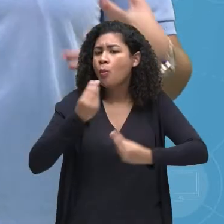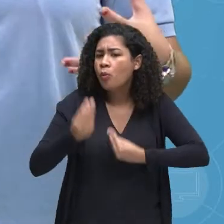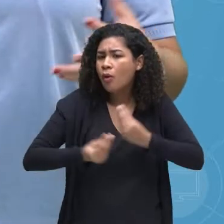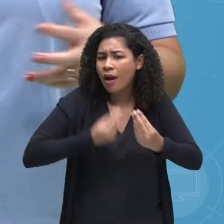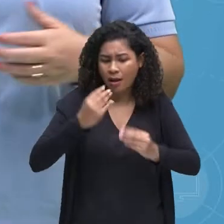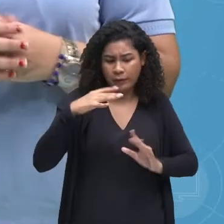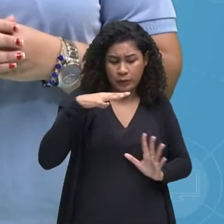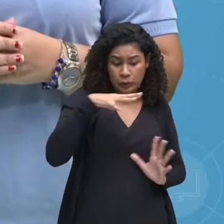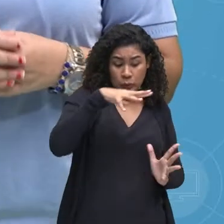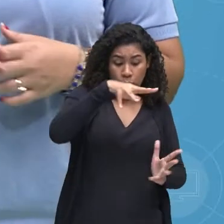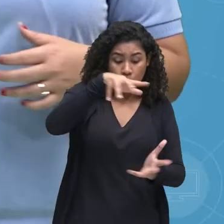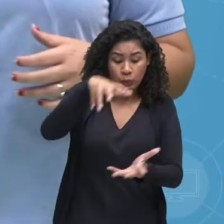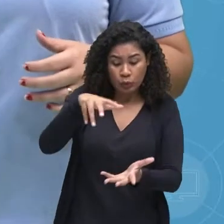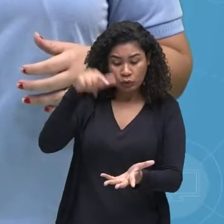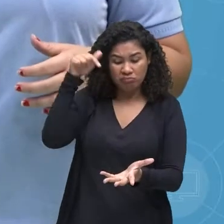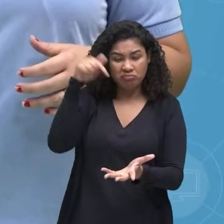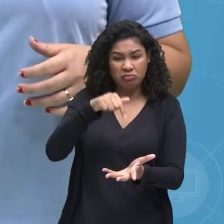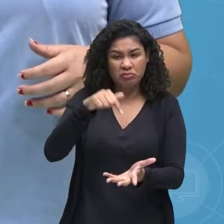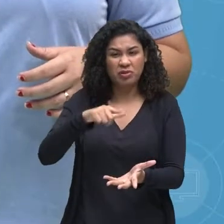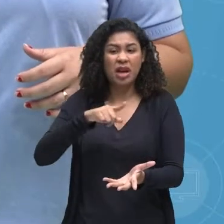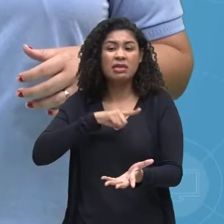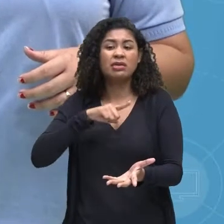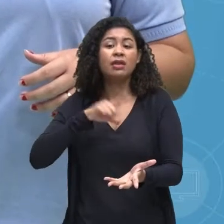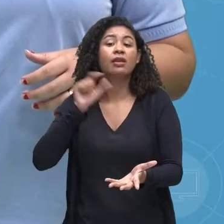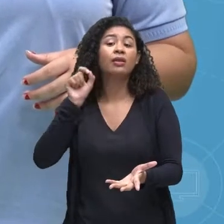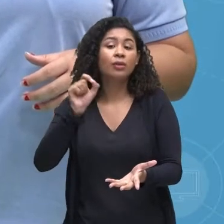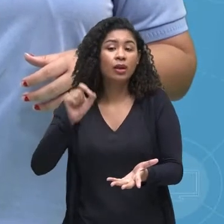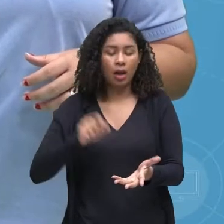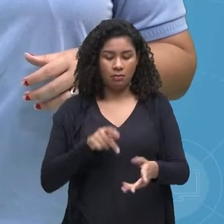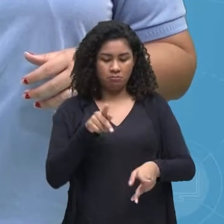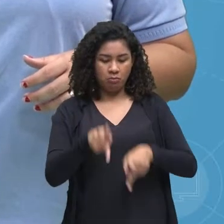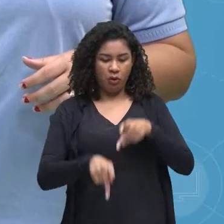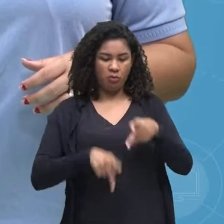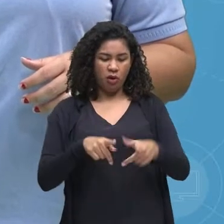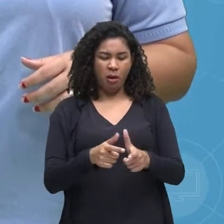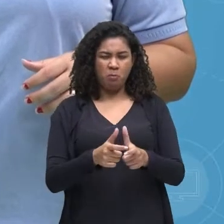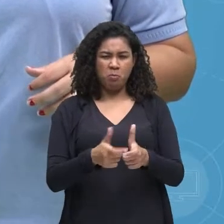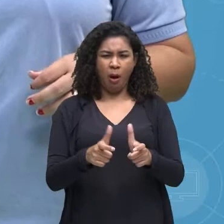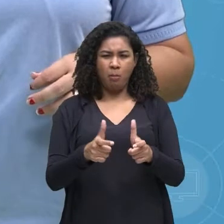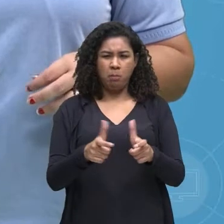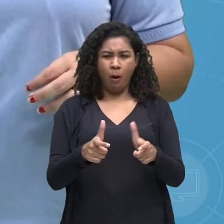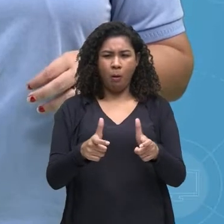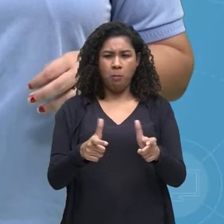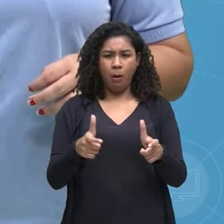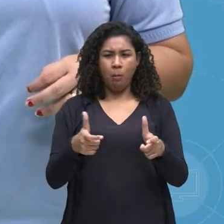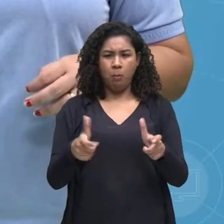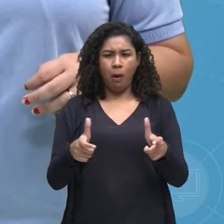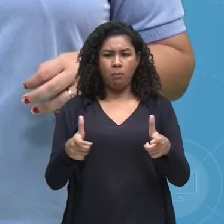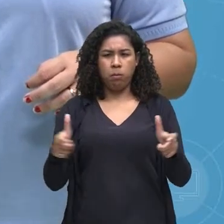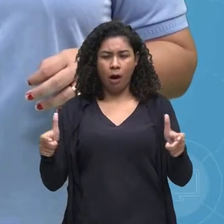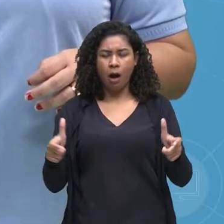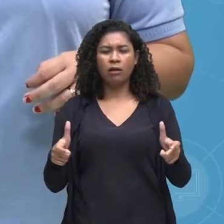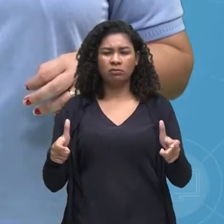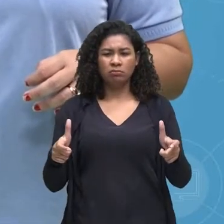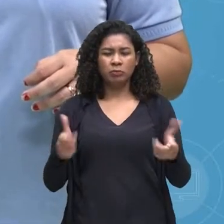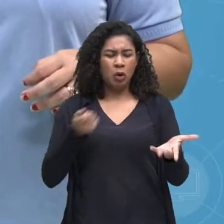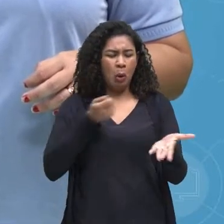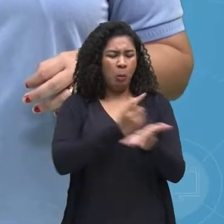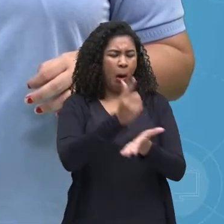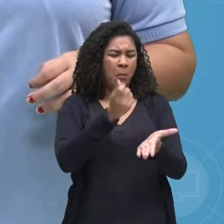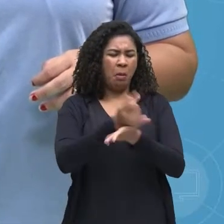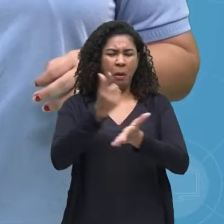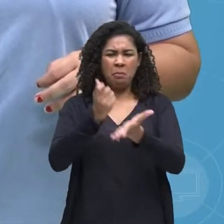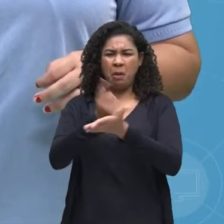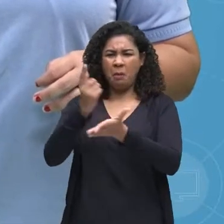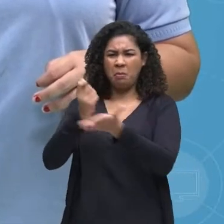o mundo, né, vive aí, ó, em crescimento populacional, mais pessoas, mais consumo, né?